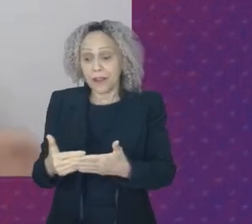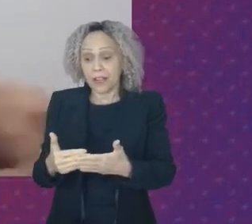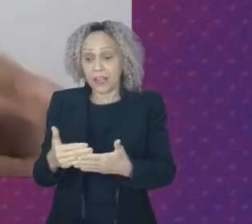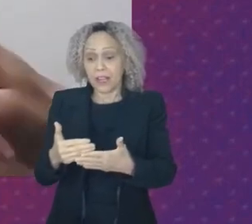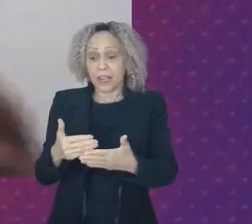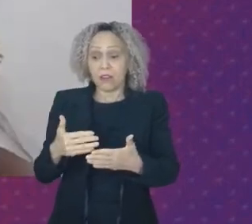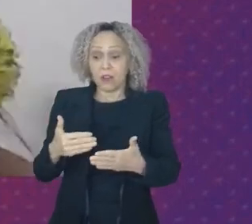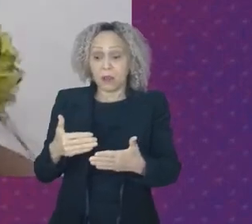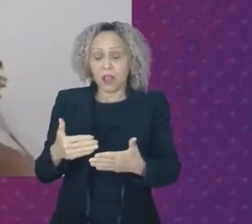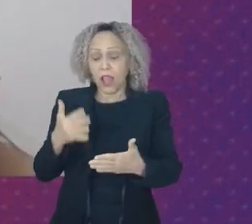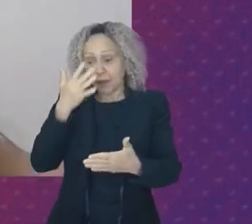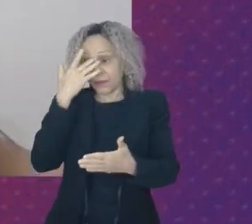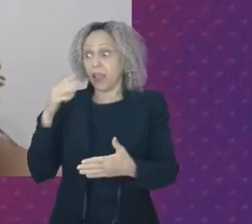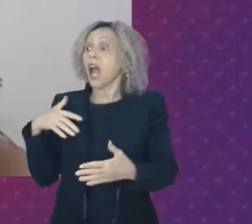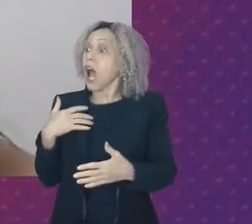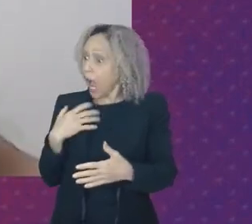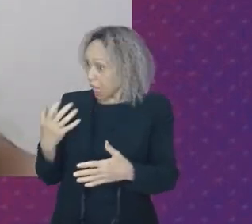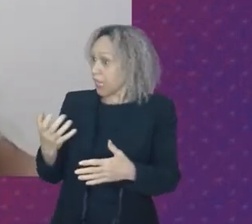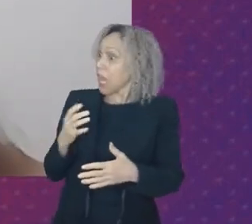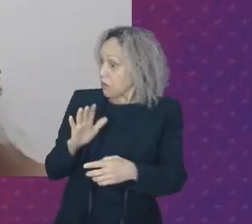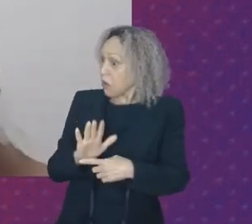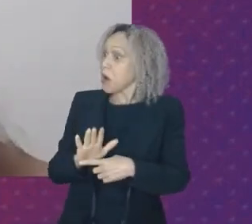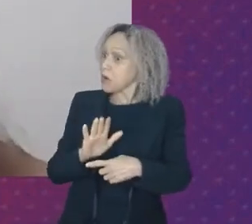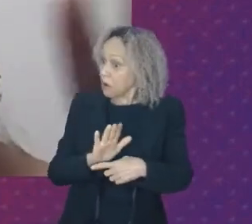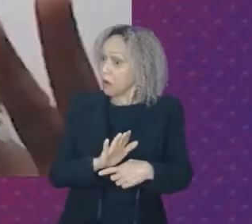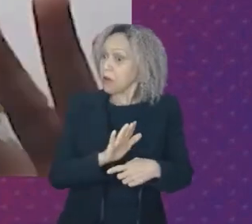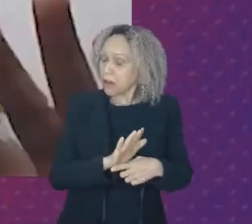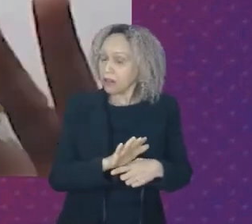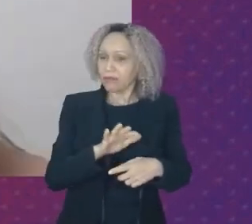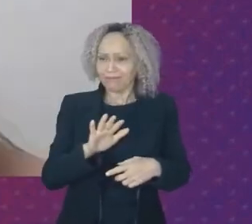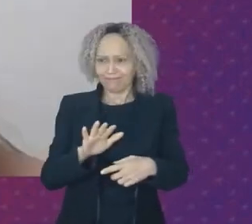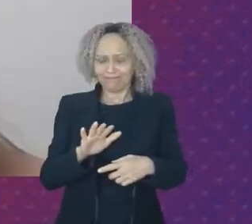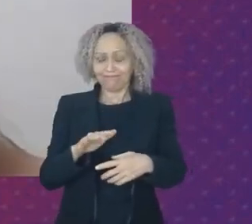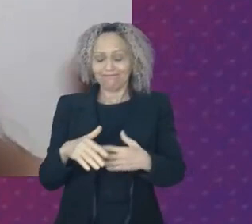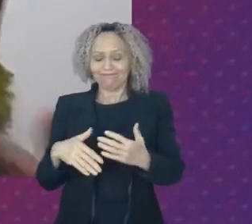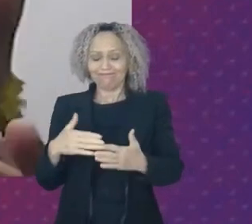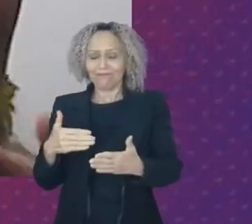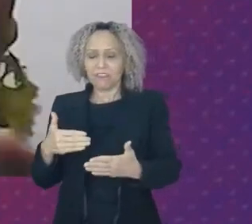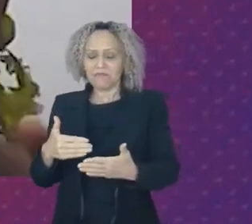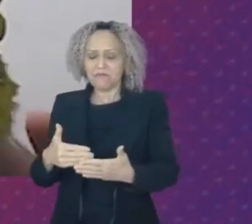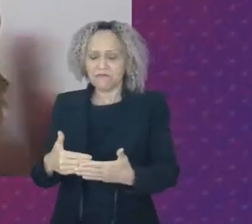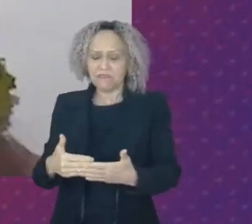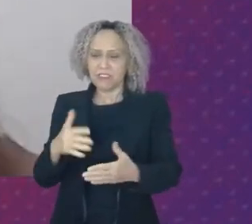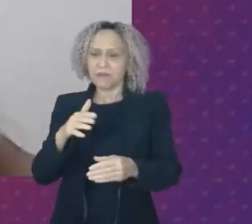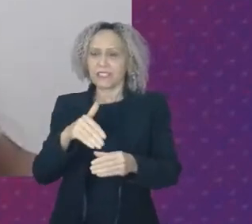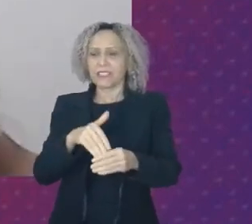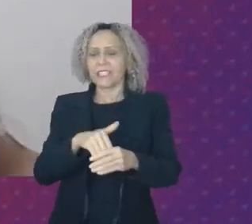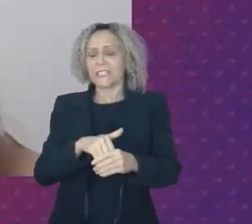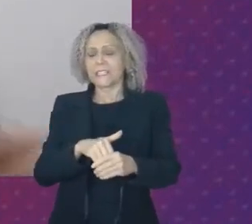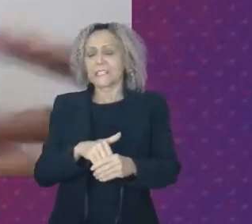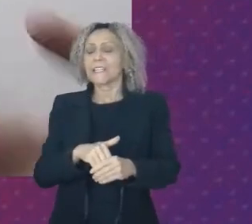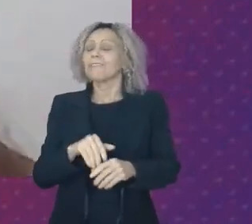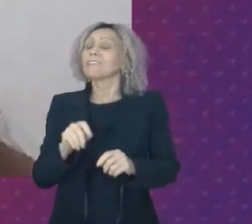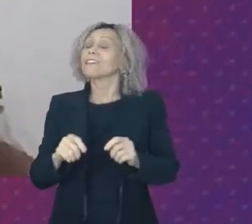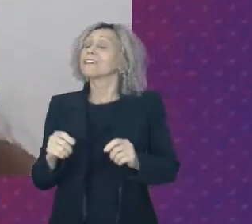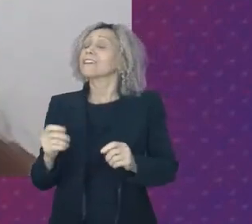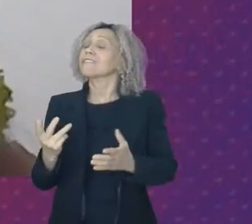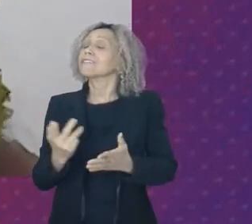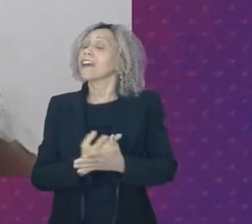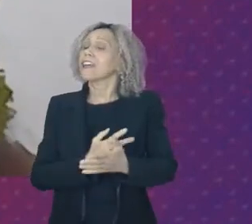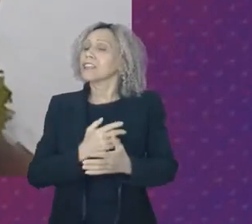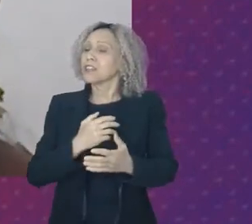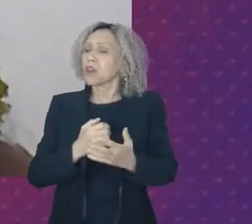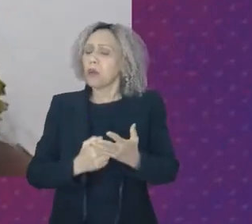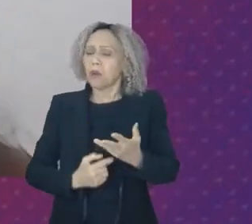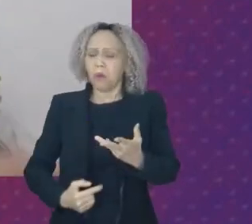eleição, muitas pessoas vão ficando pelo caminho, e às vezes você conta com uma, duas pessoas de confiança que